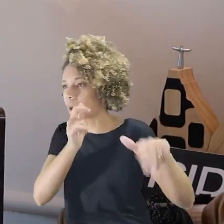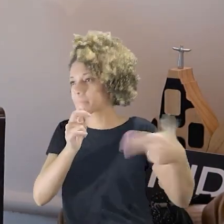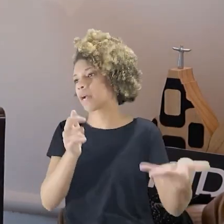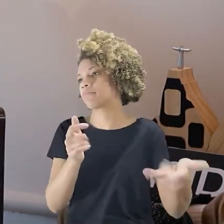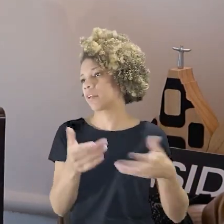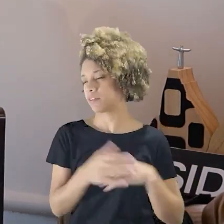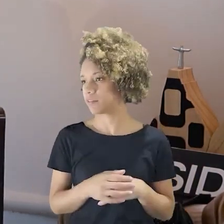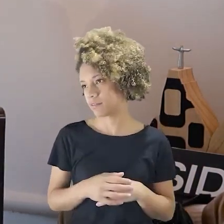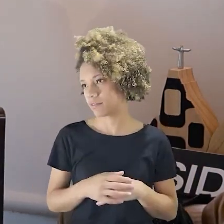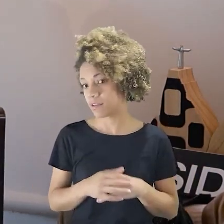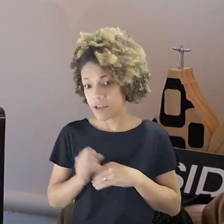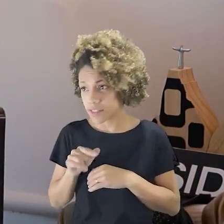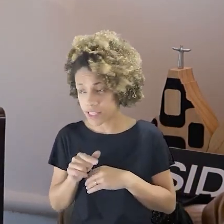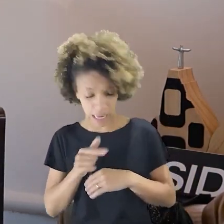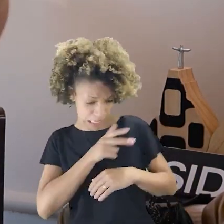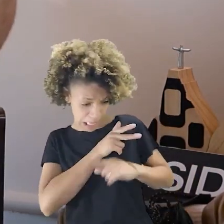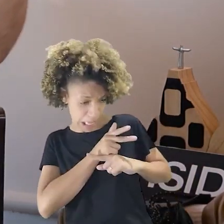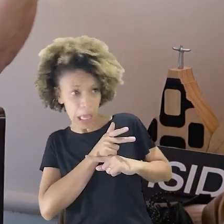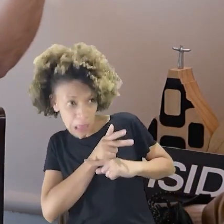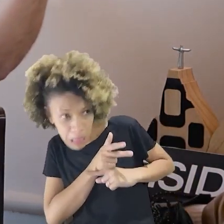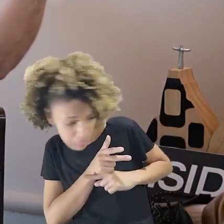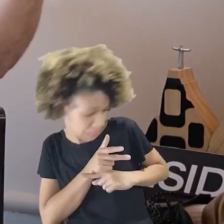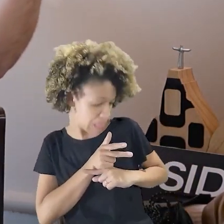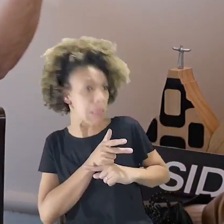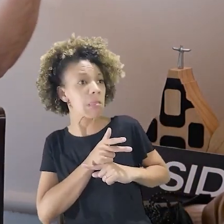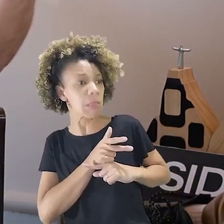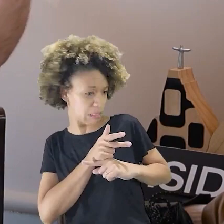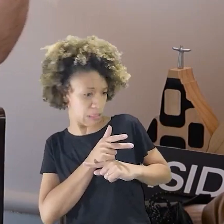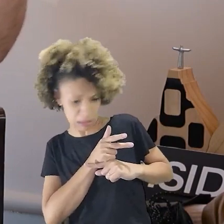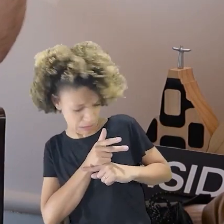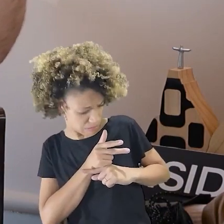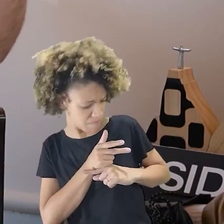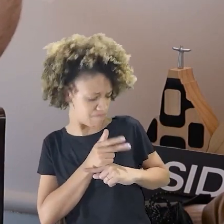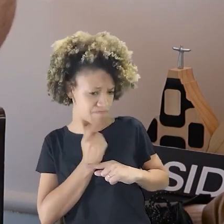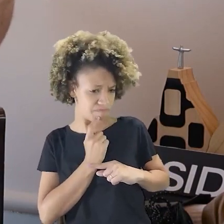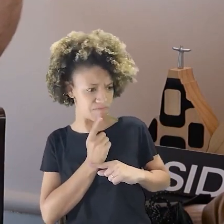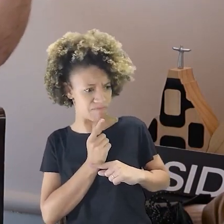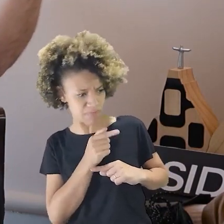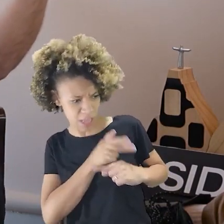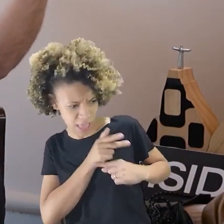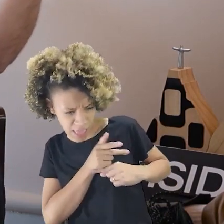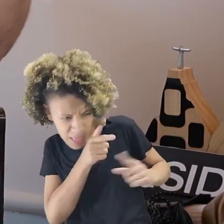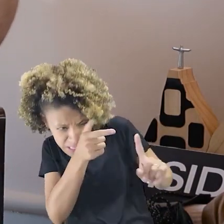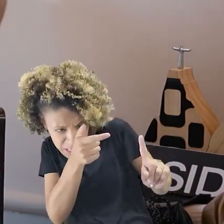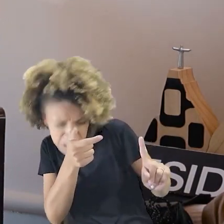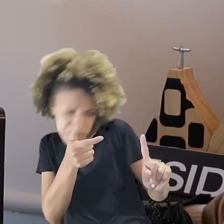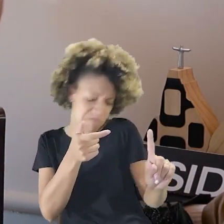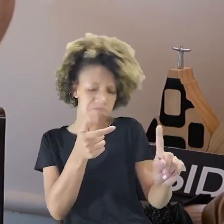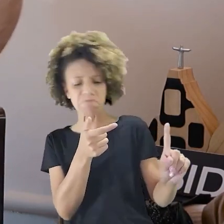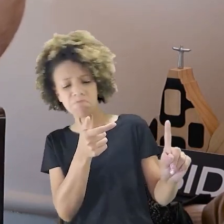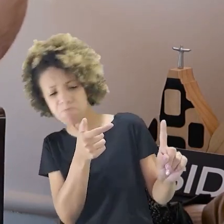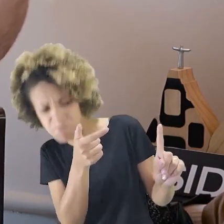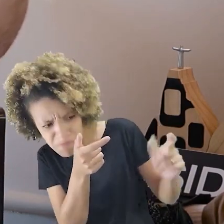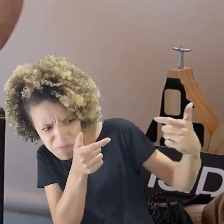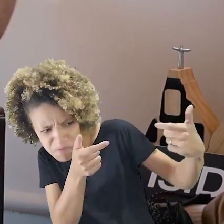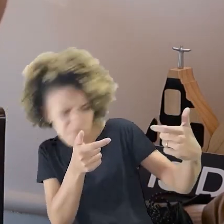Né? Se ele for realizar essa ação e ficar pensando, será que esse tiro é